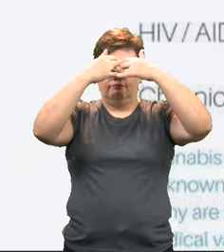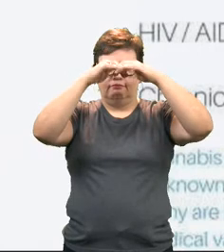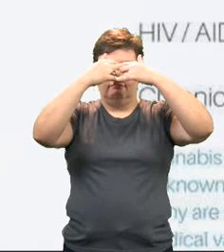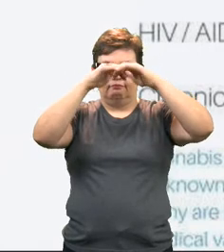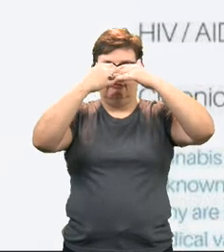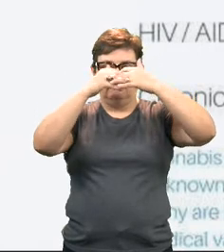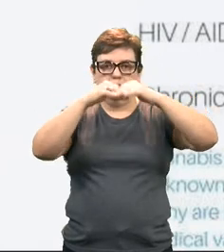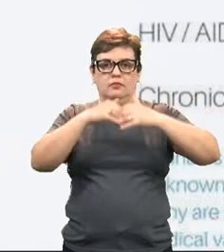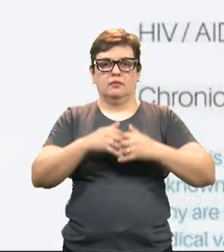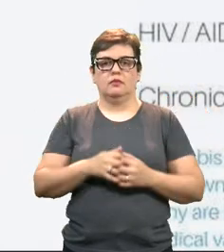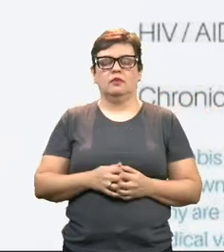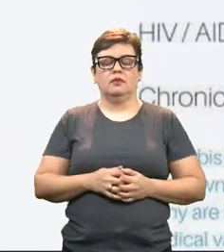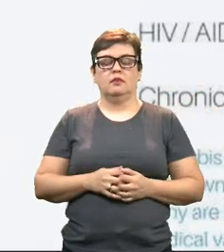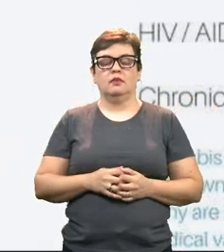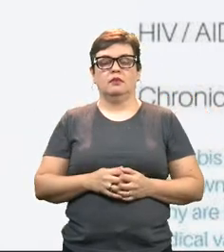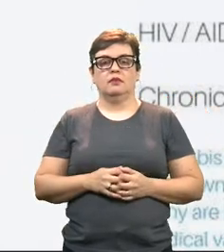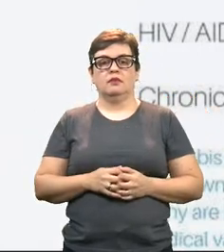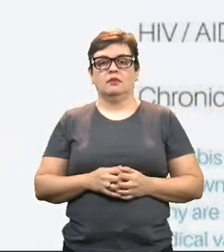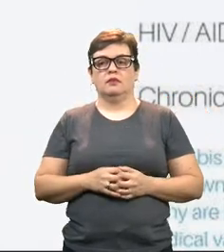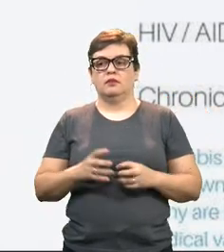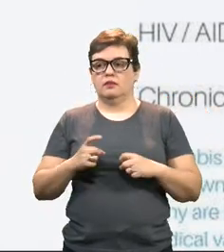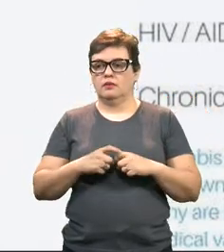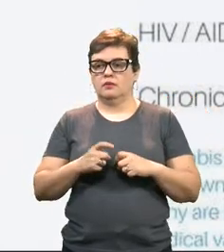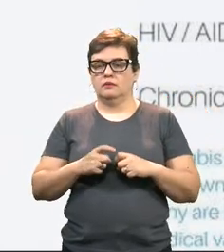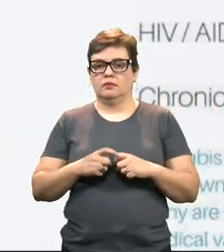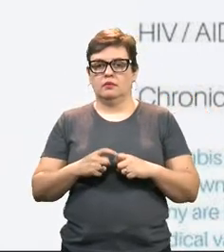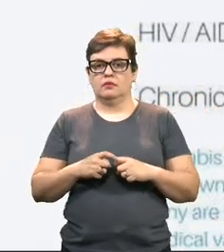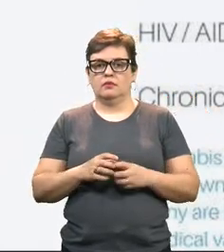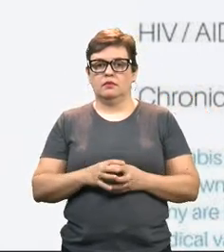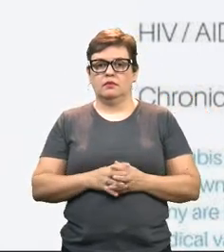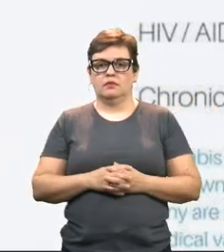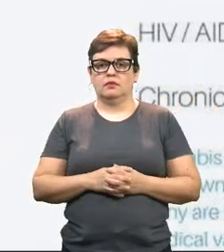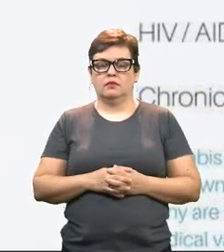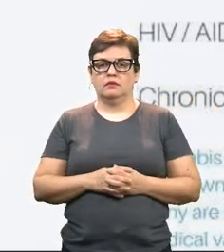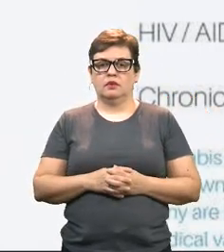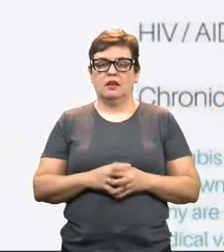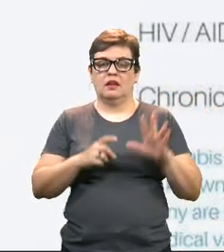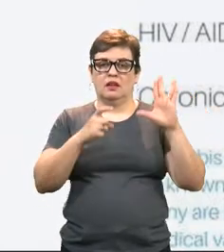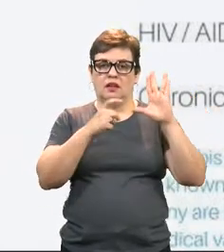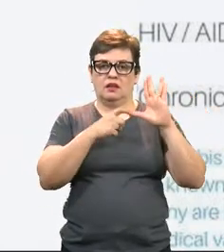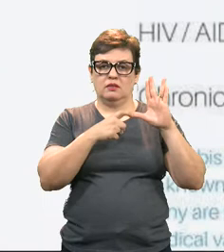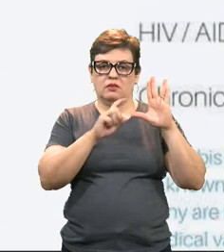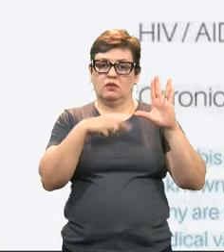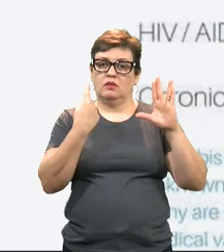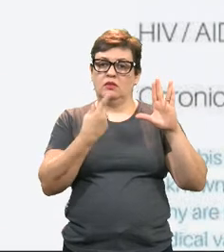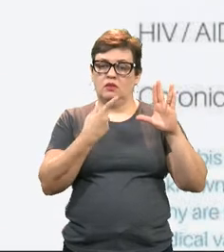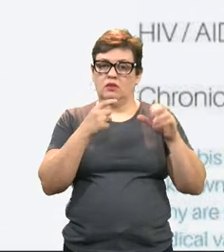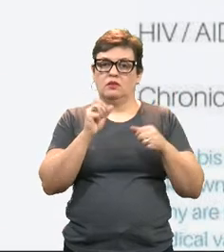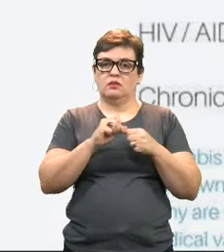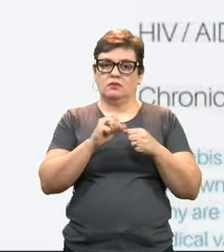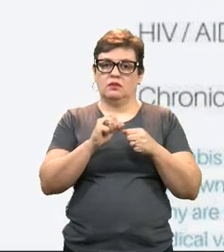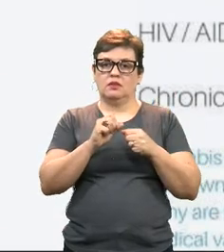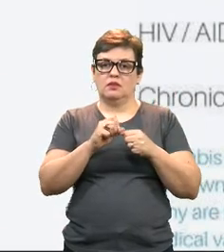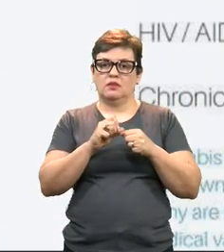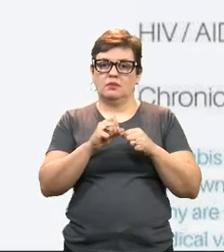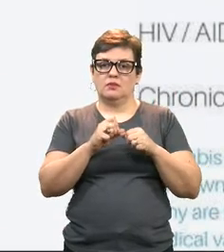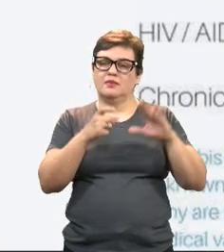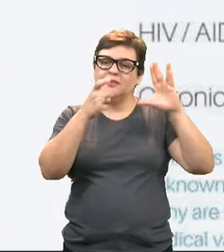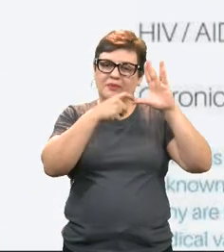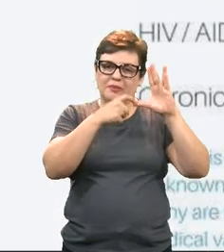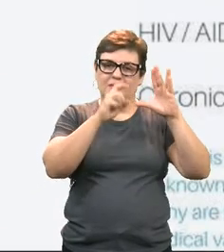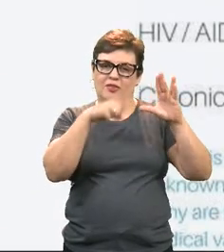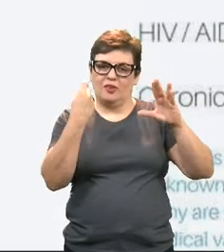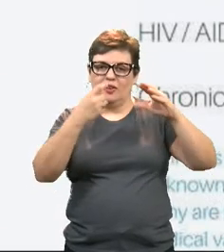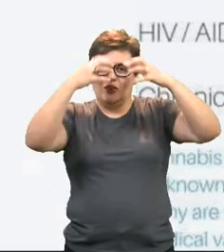foi citado hoje aqui, a cannabis, nós produzimos maconha no nosso cérebro, no